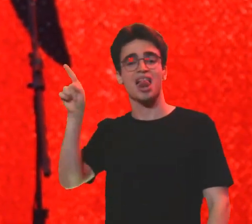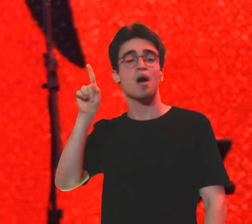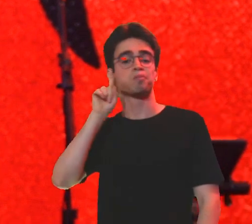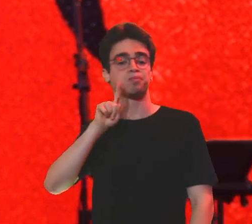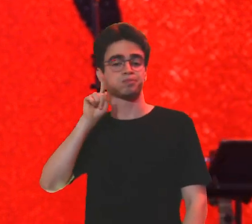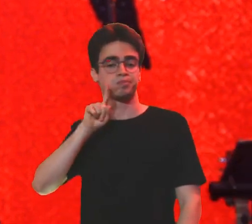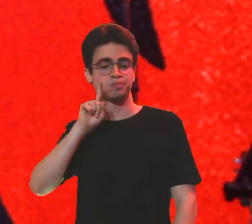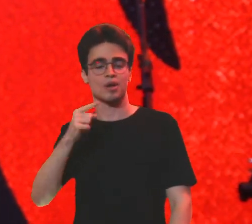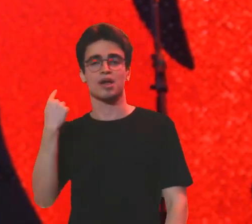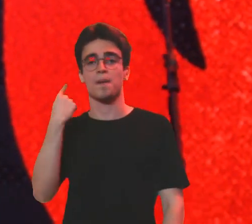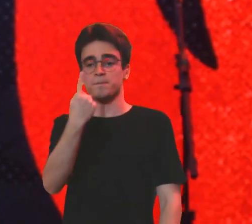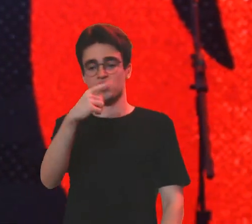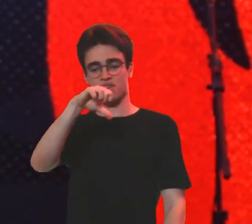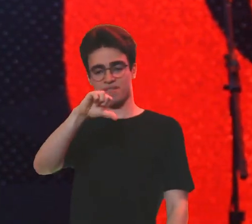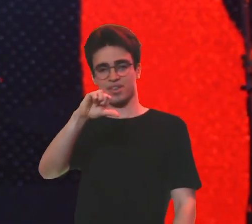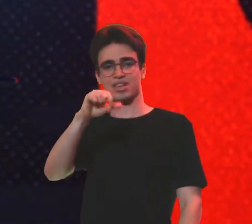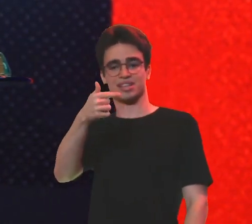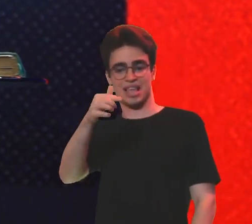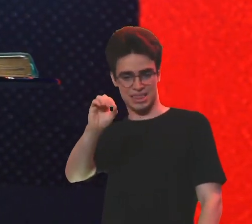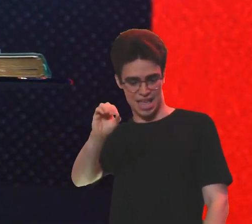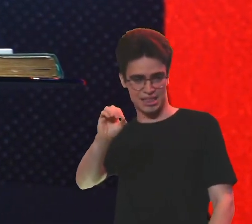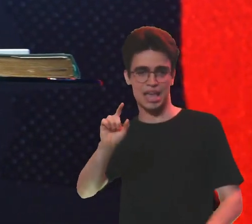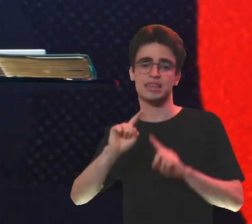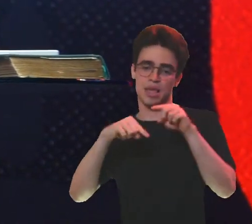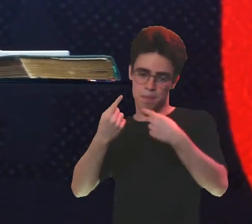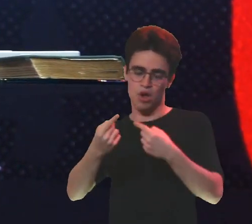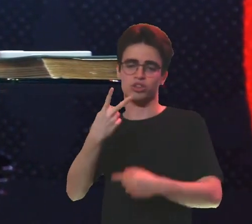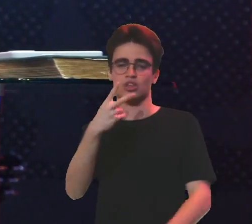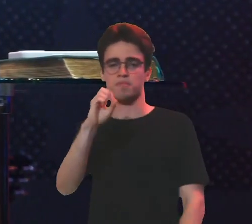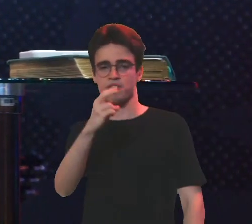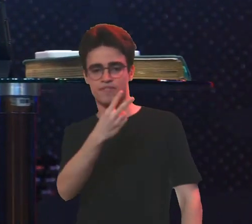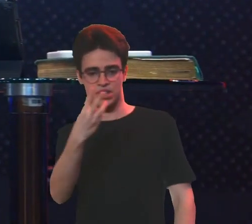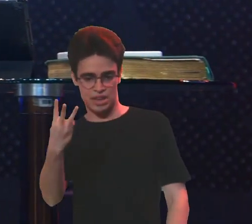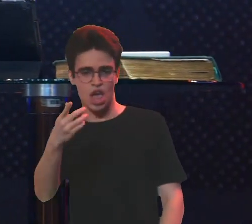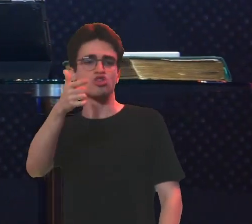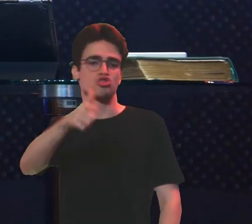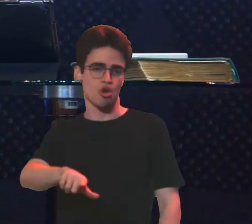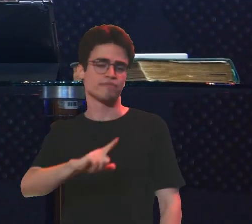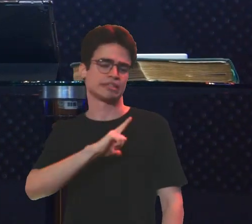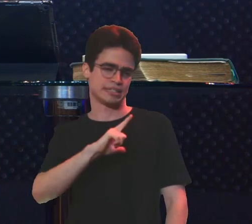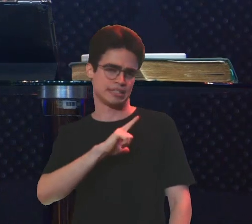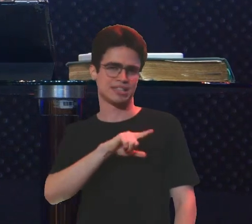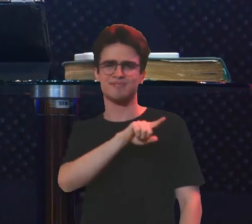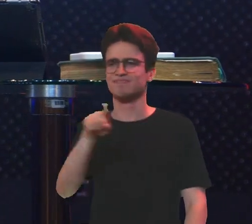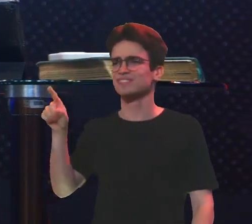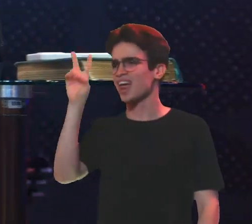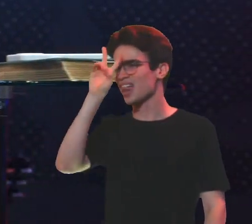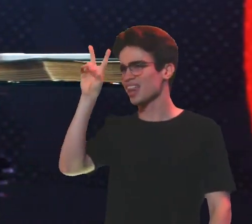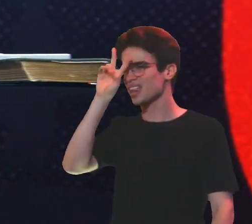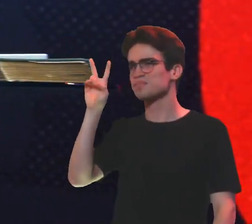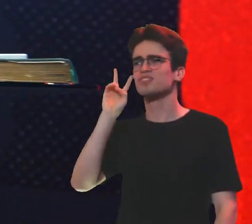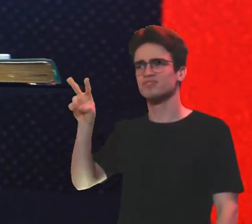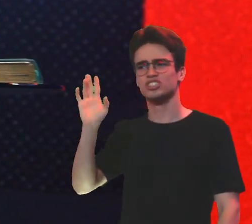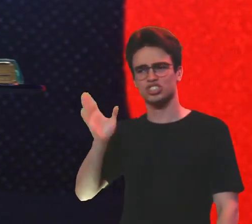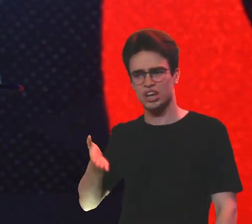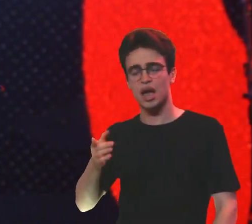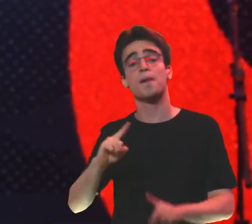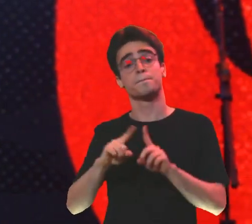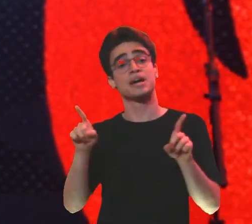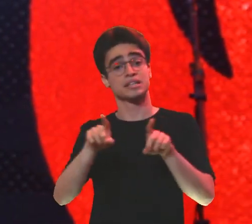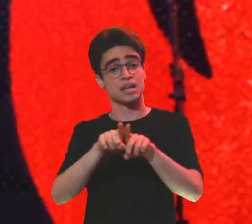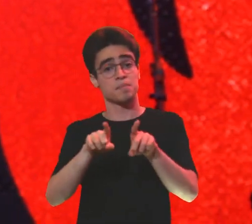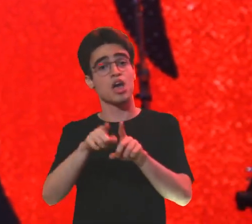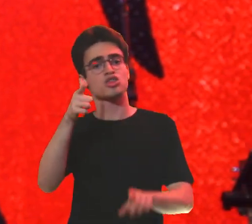em 1970, recentemente, em 2023, aconteceu, não sei se alguém aí chegou a ver, mas aconteceu também